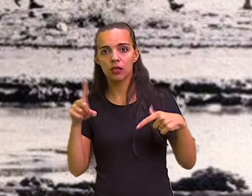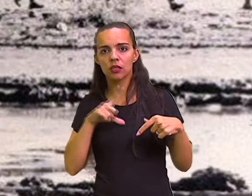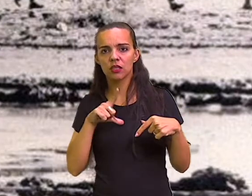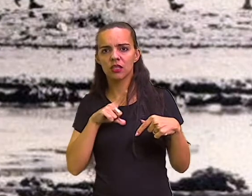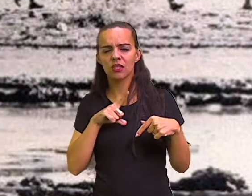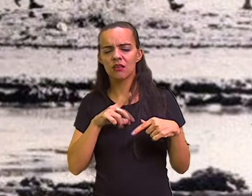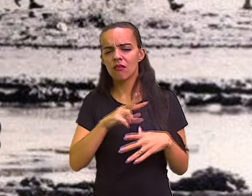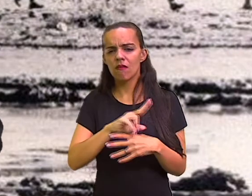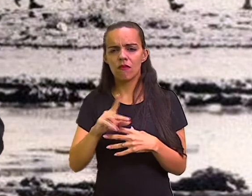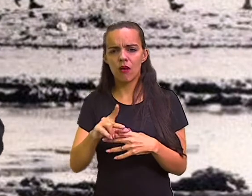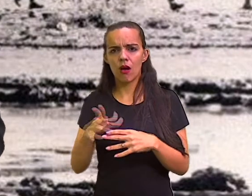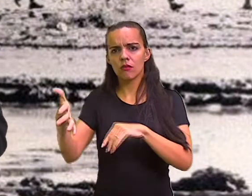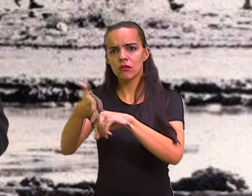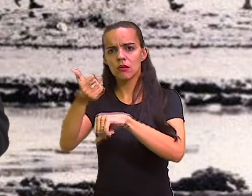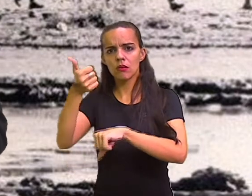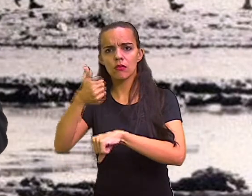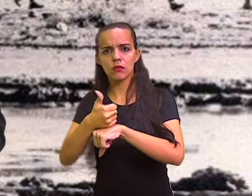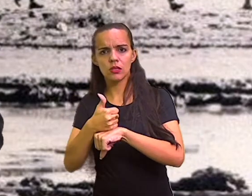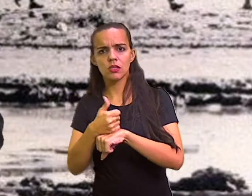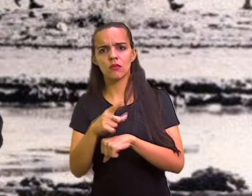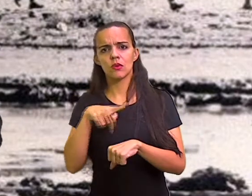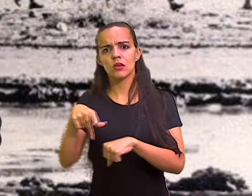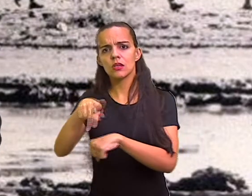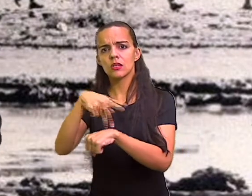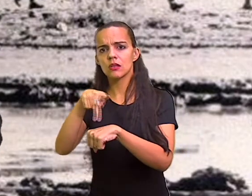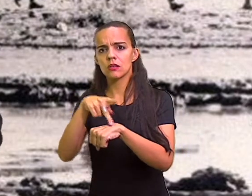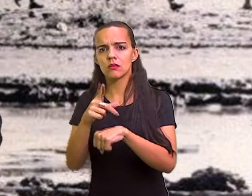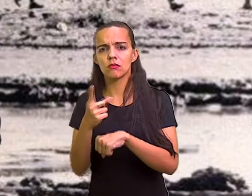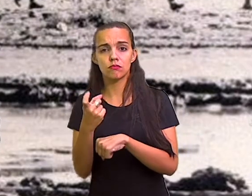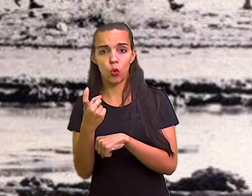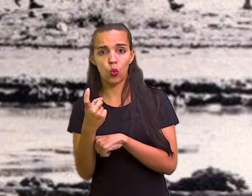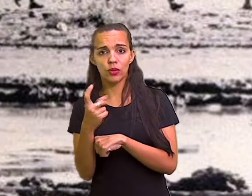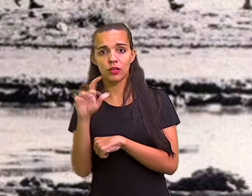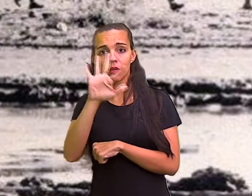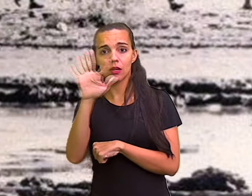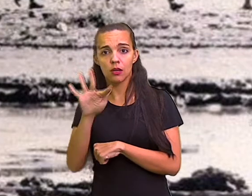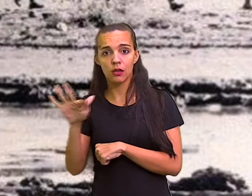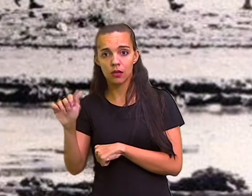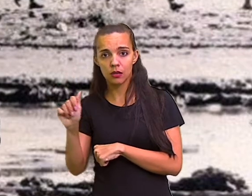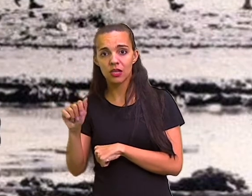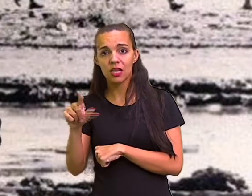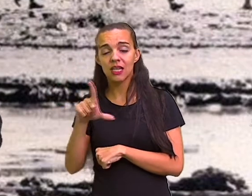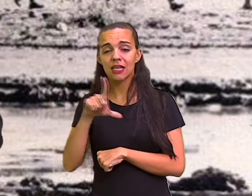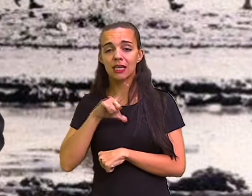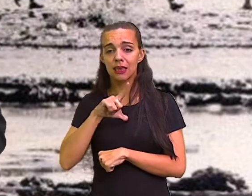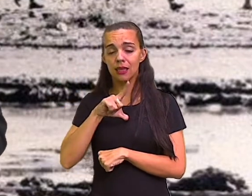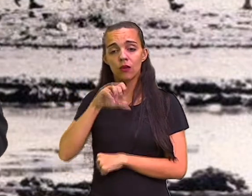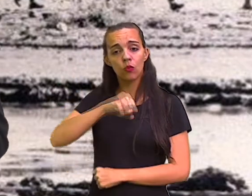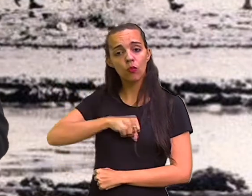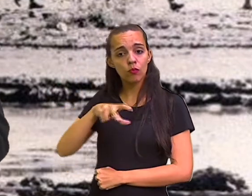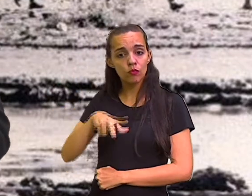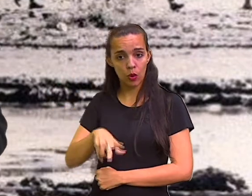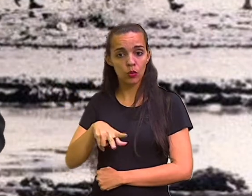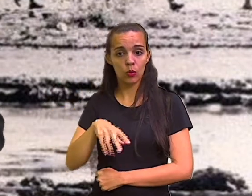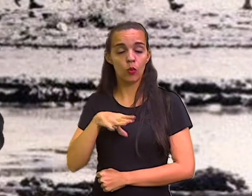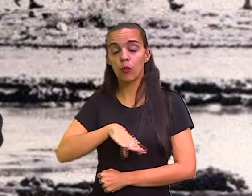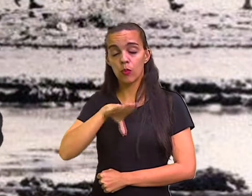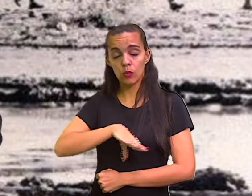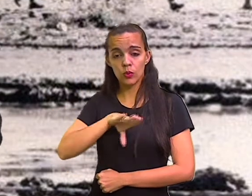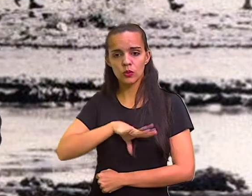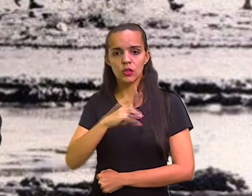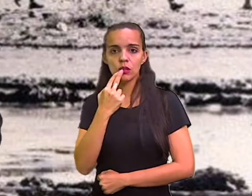ex-colônia portuguesa, Timor-Leste, o país é o único da Ásia que tem o português como idioma